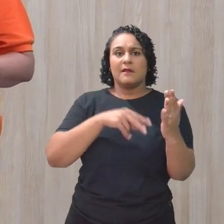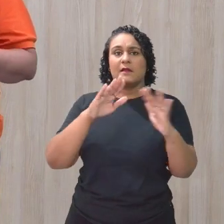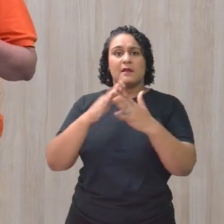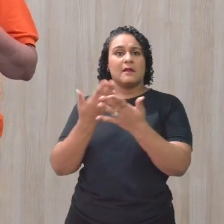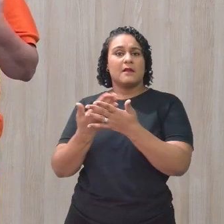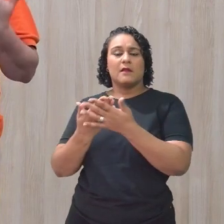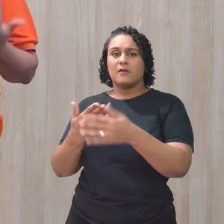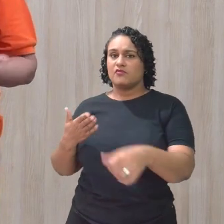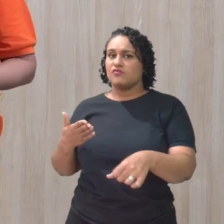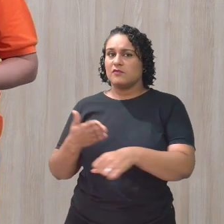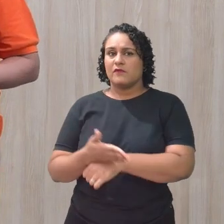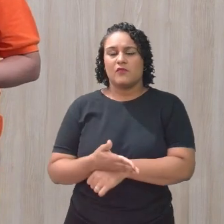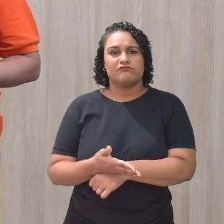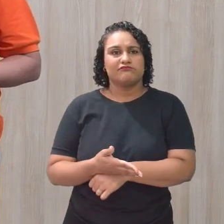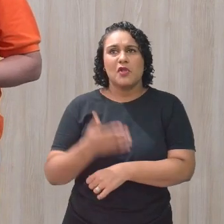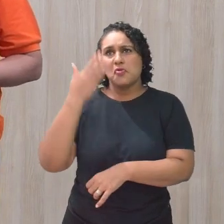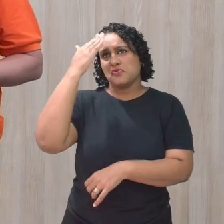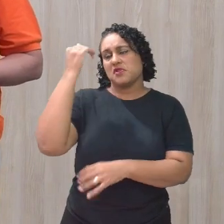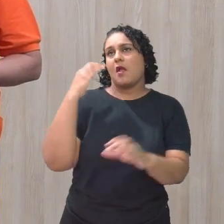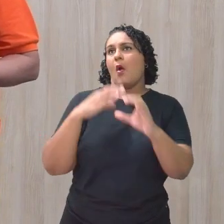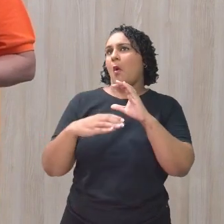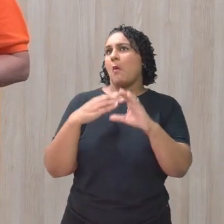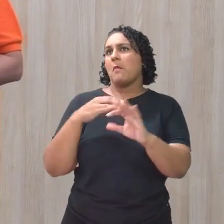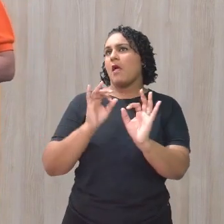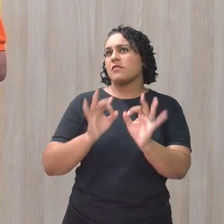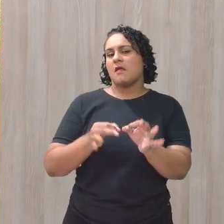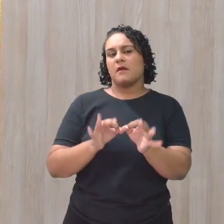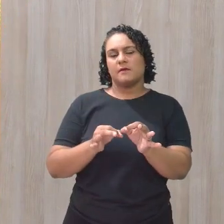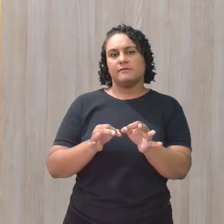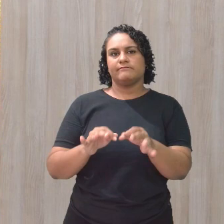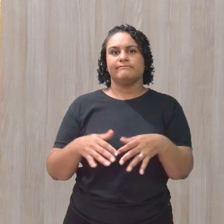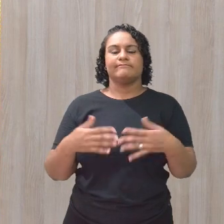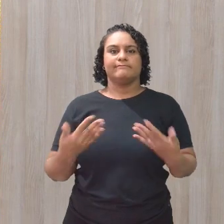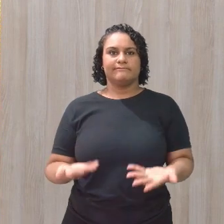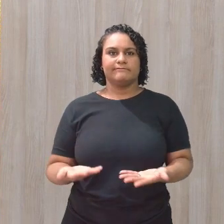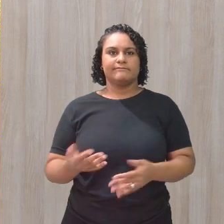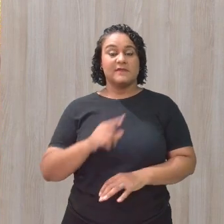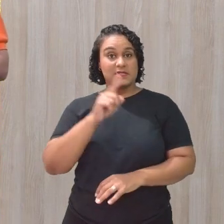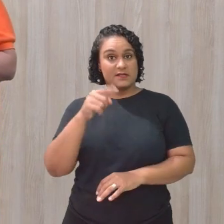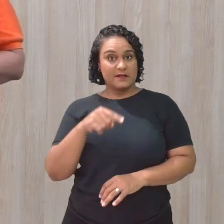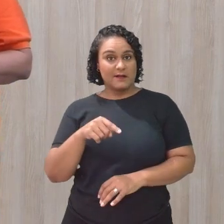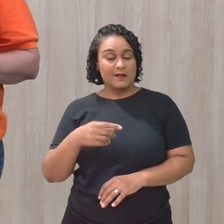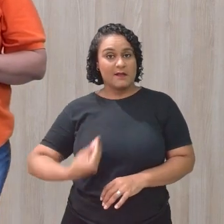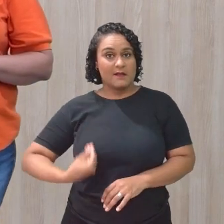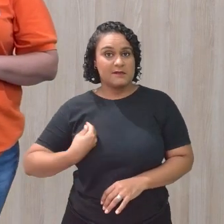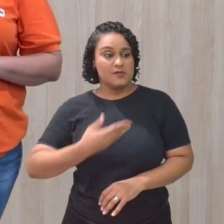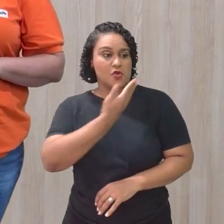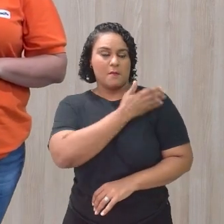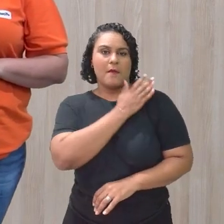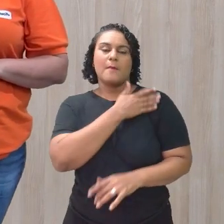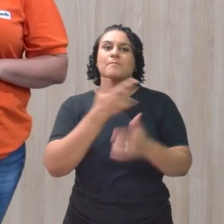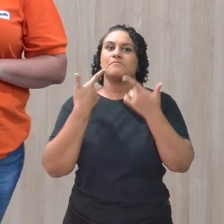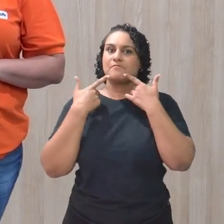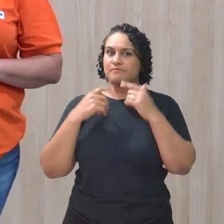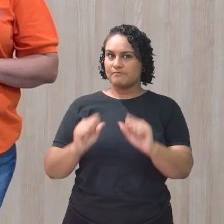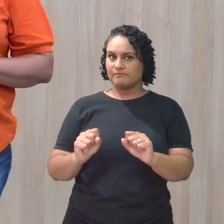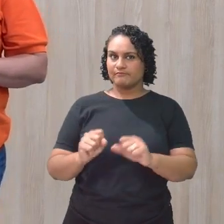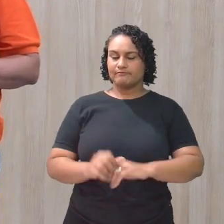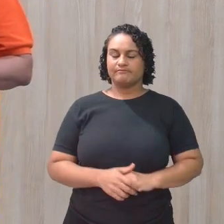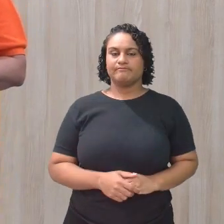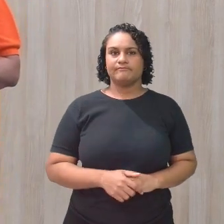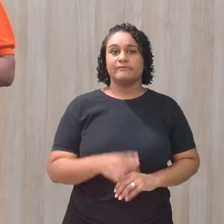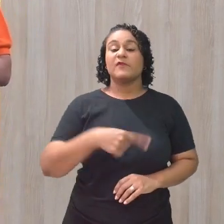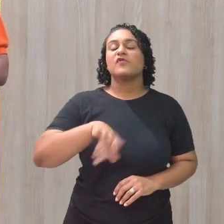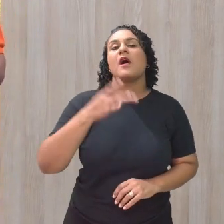então eu não sei me expressar direito. E aí, minha gente, será que existe um preconceito linguístico? O